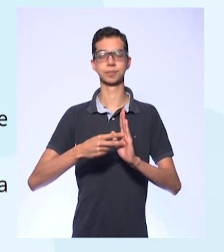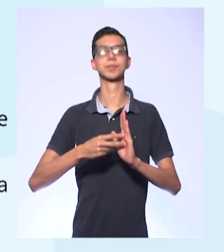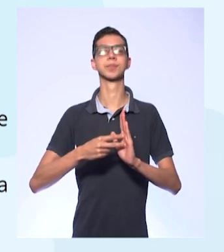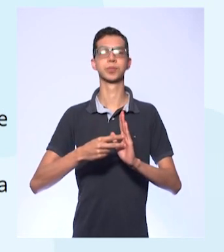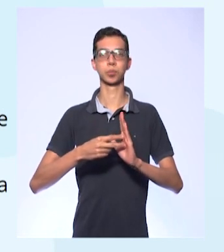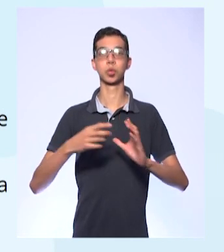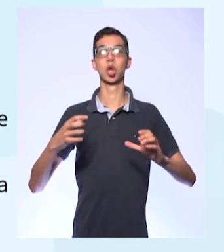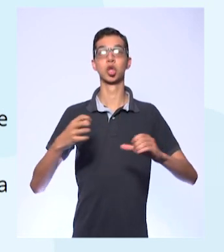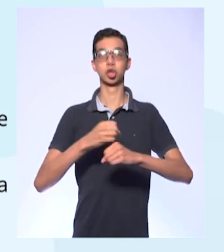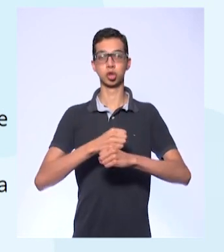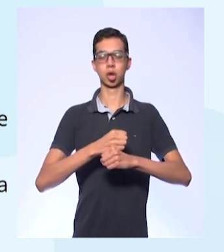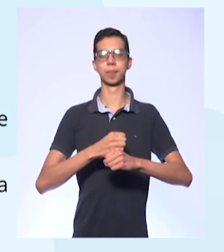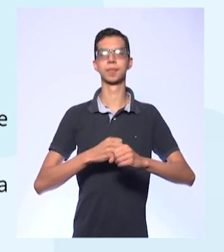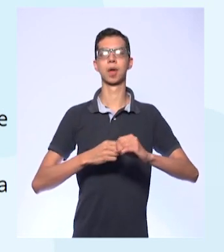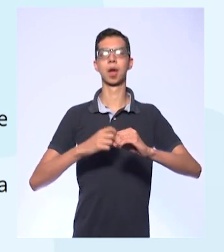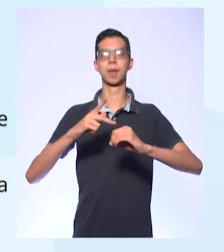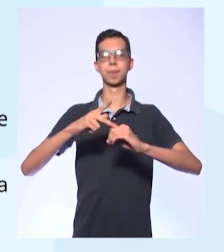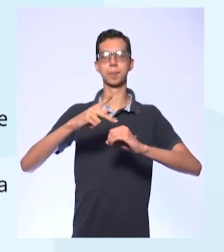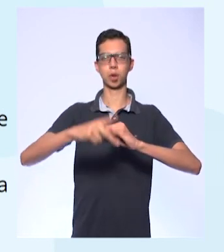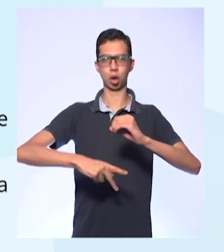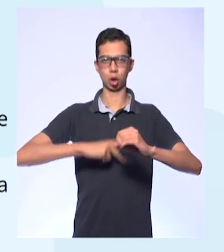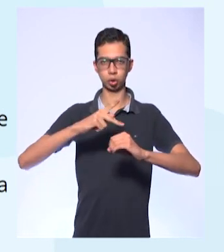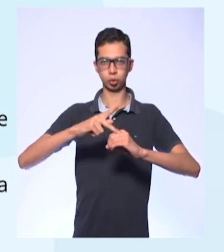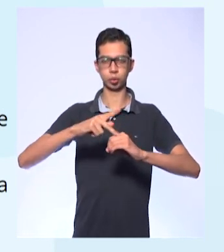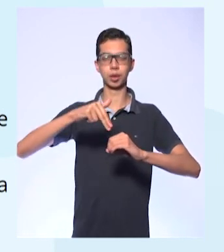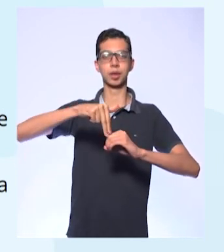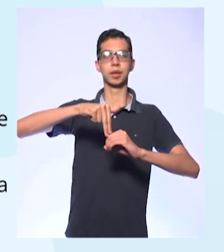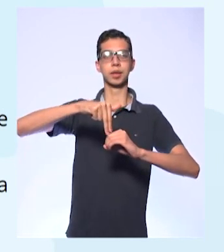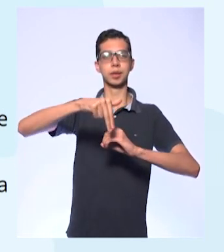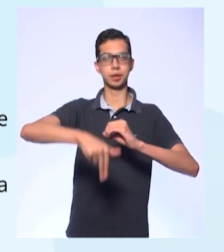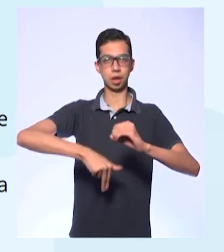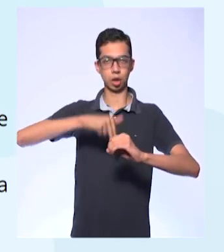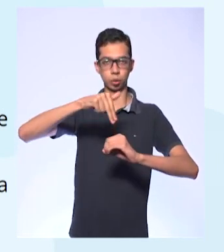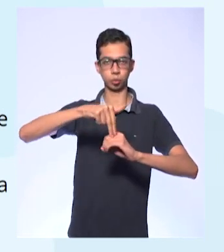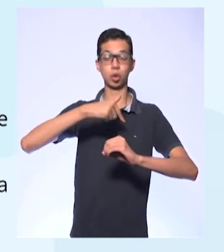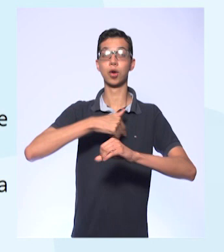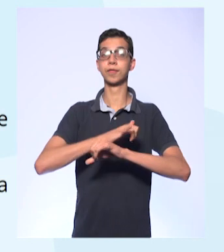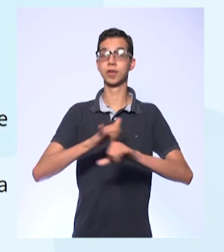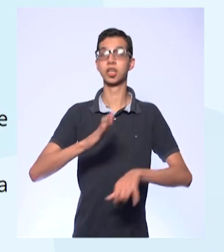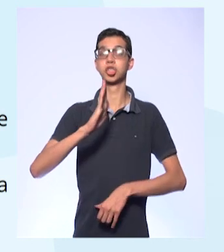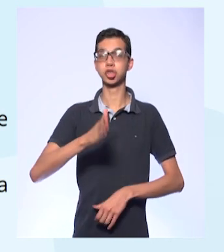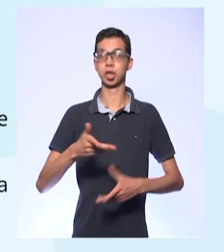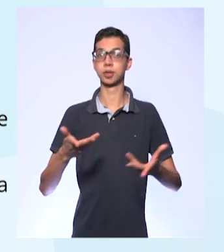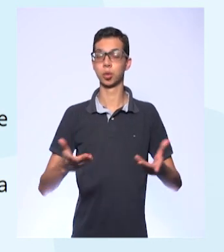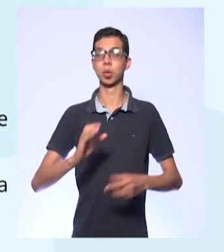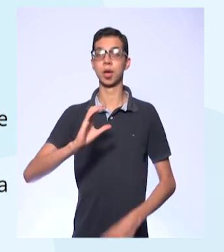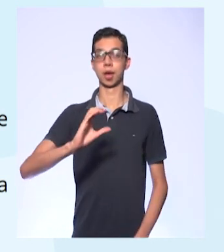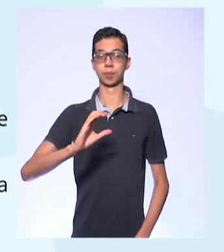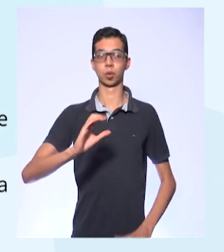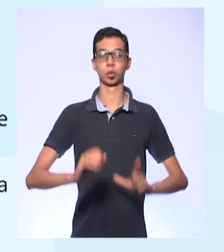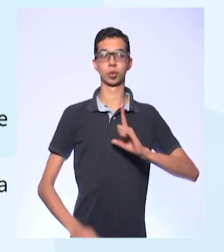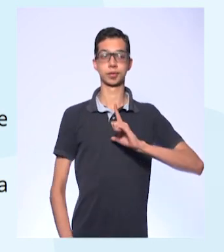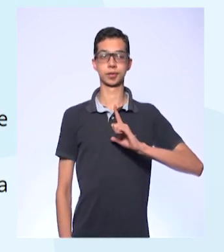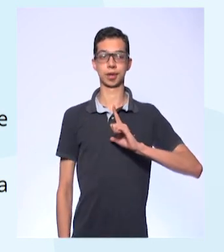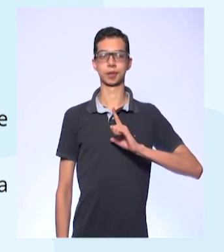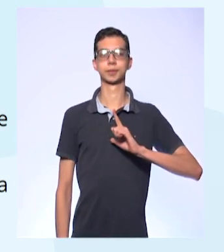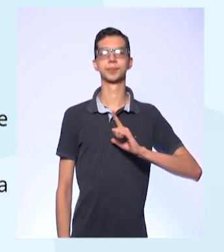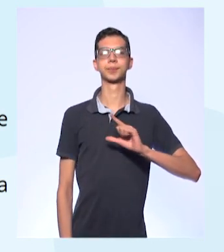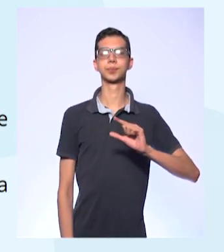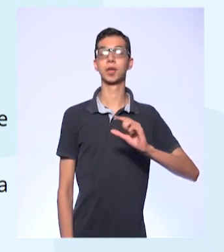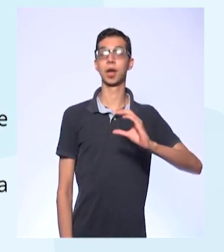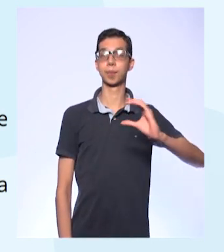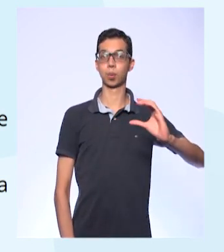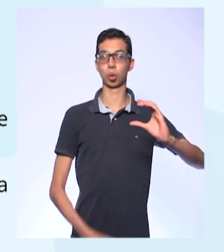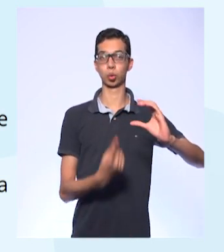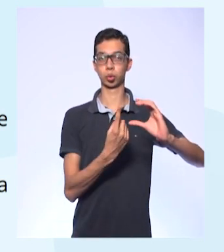prótons mais nêutrons. Como eu falei para vocês, o carbono ele possui 2 isótopos estáveis, né? Então, eu tenho o carbono 12